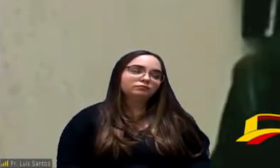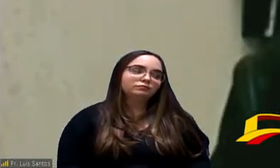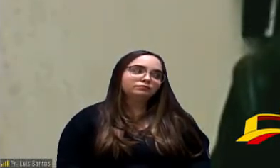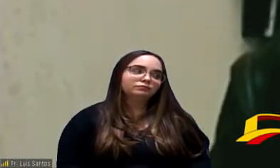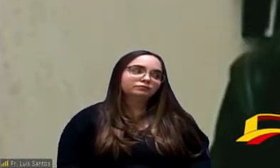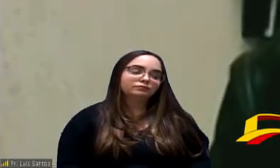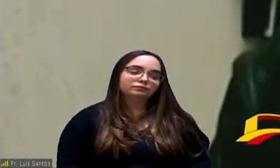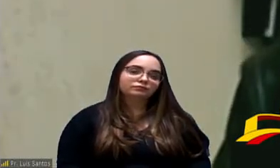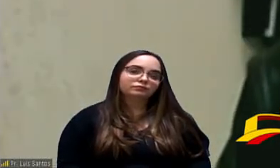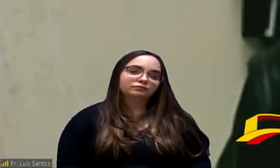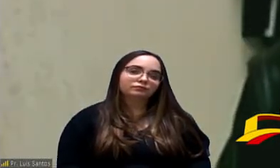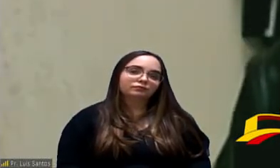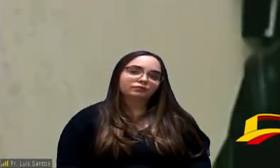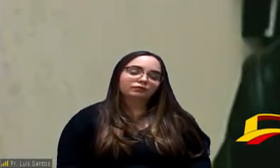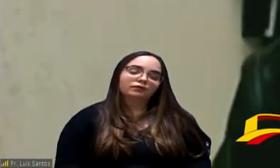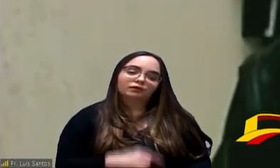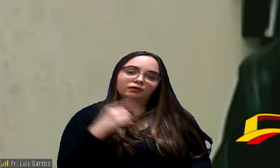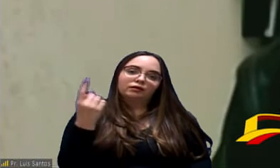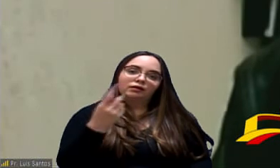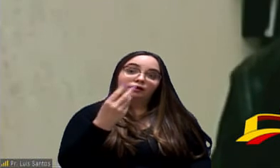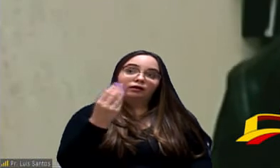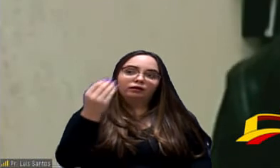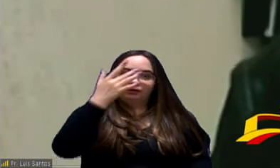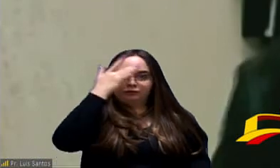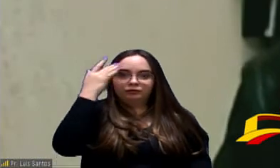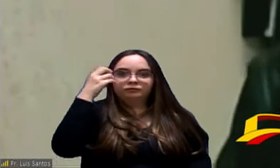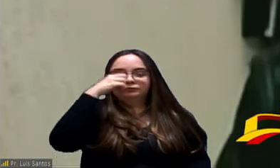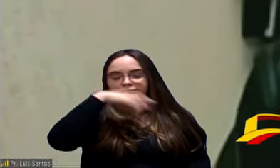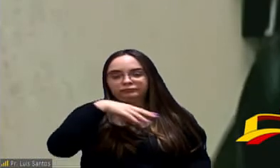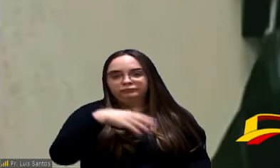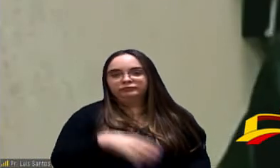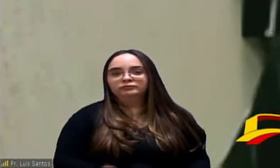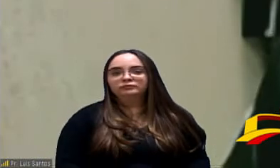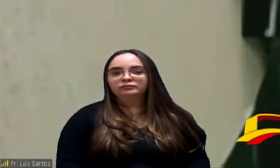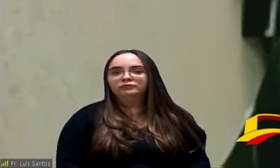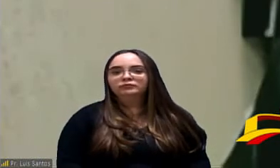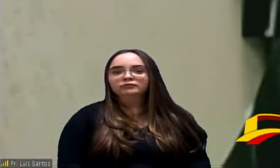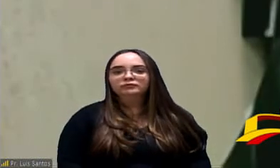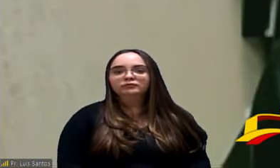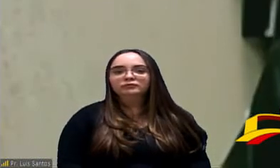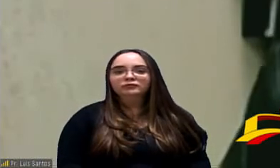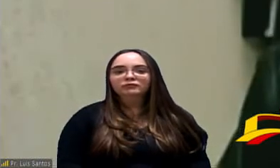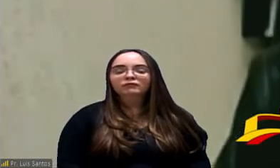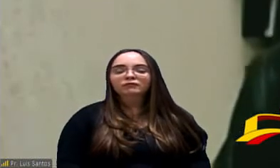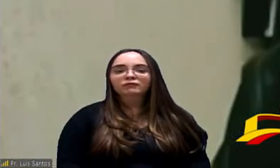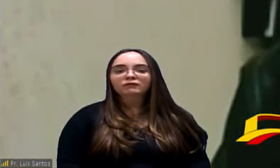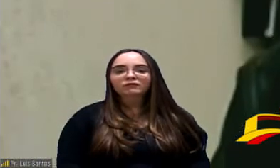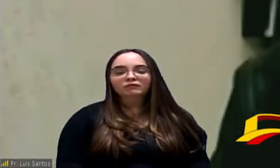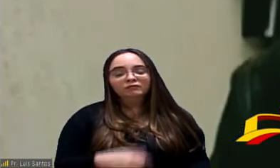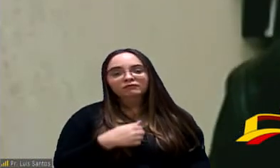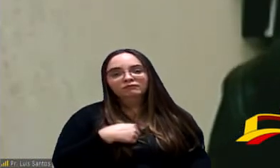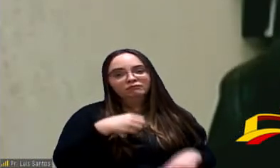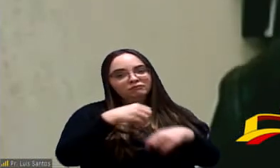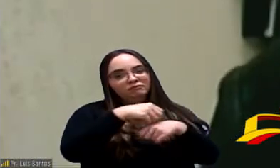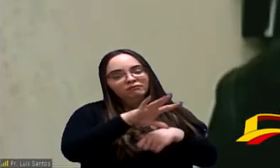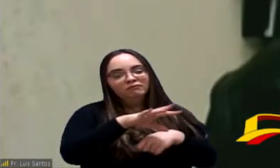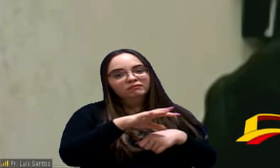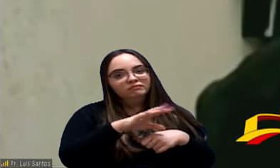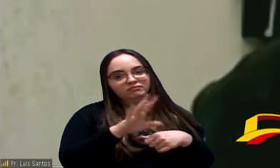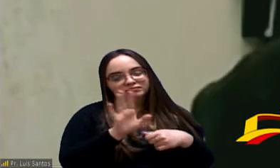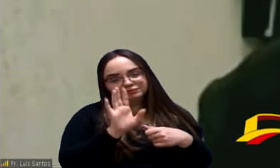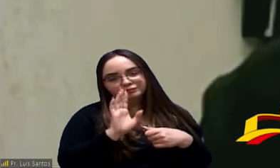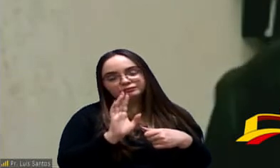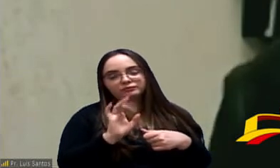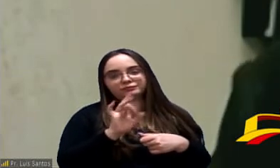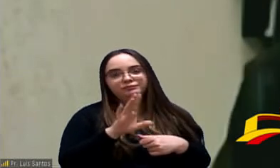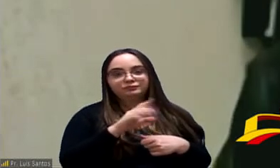esses abusos de entendimento, como muitas vezes se vê, né? Então, fica aí minha proposta. Vou apresentar, então, atendendo o